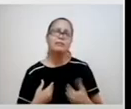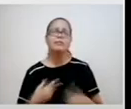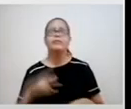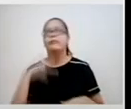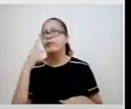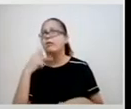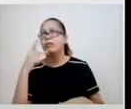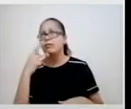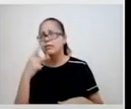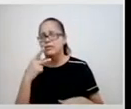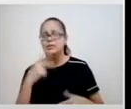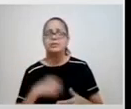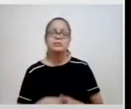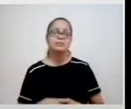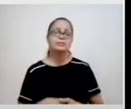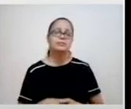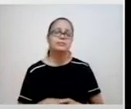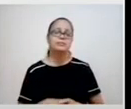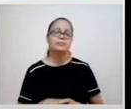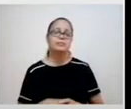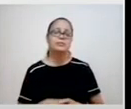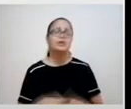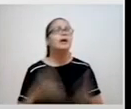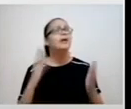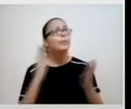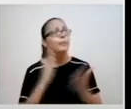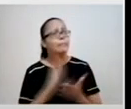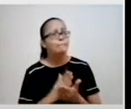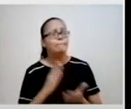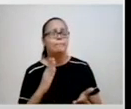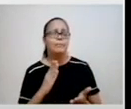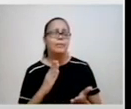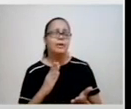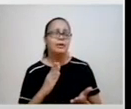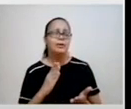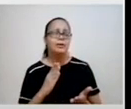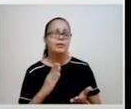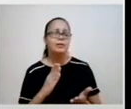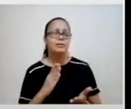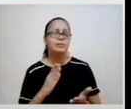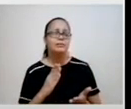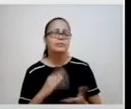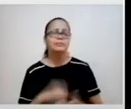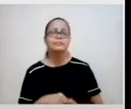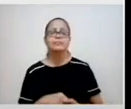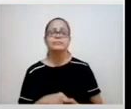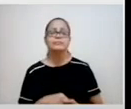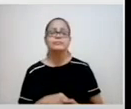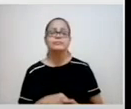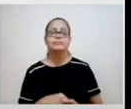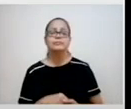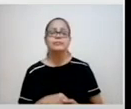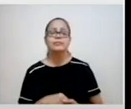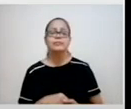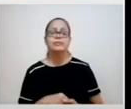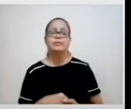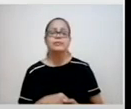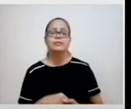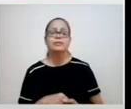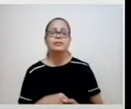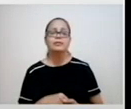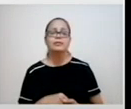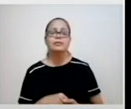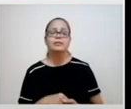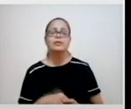eu paro e fico, né? E paro de encher o meu saco. Né? Então, eu uso esse encher o saco, encher